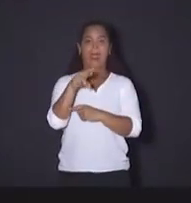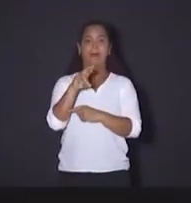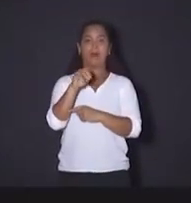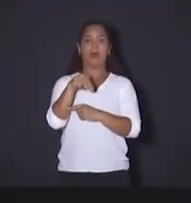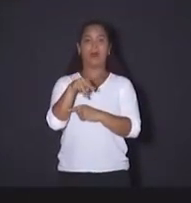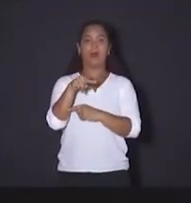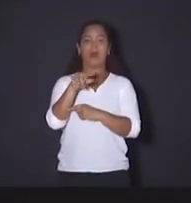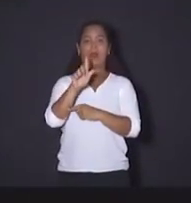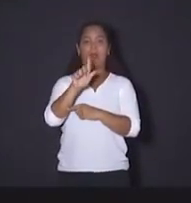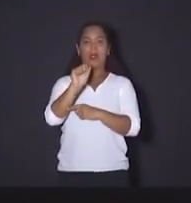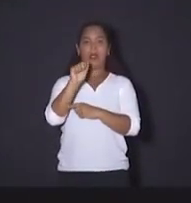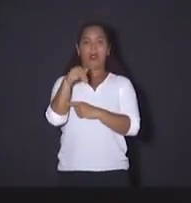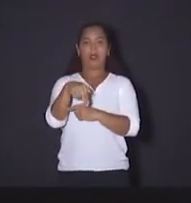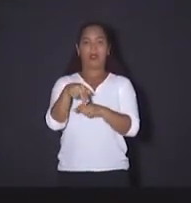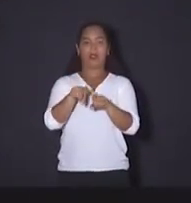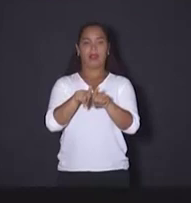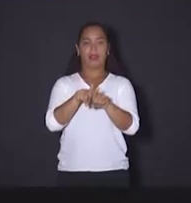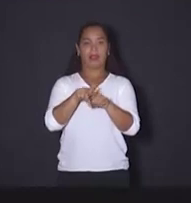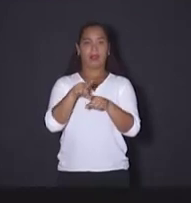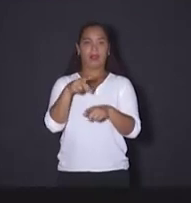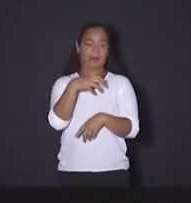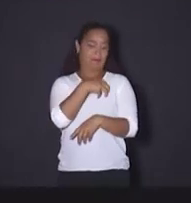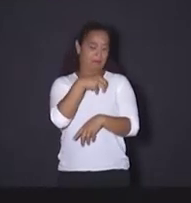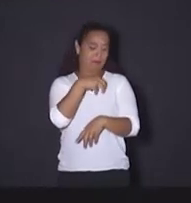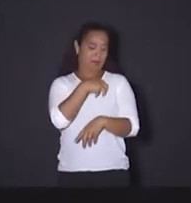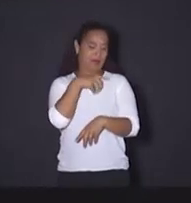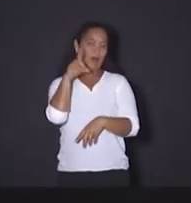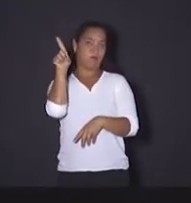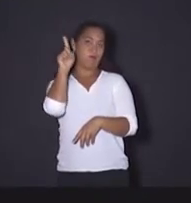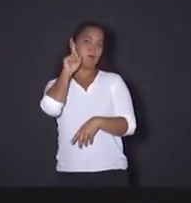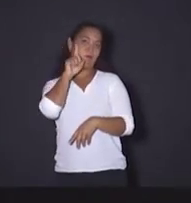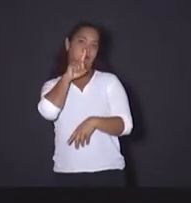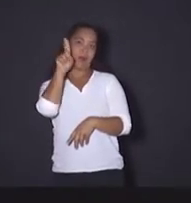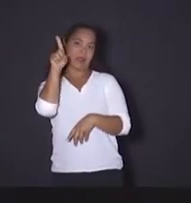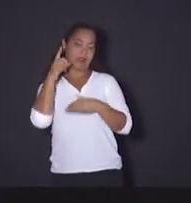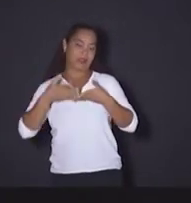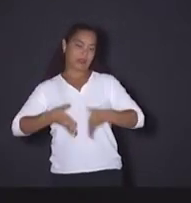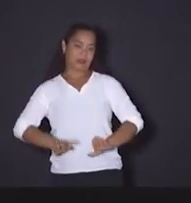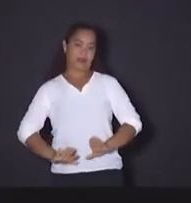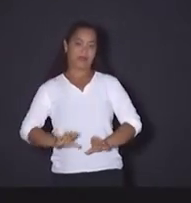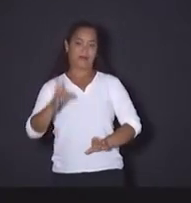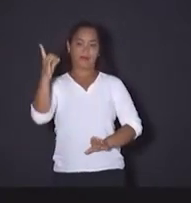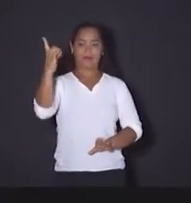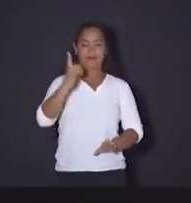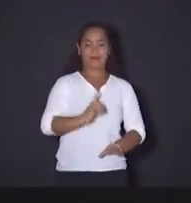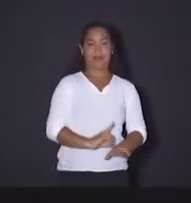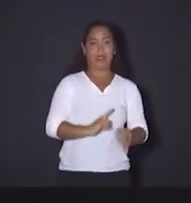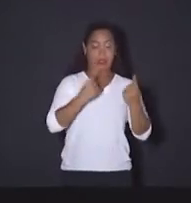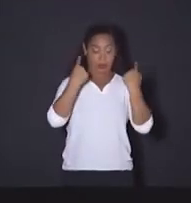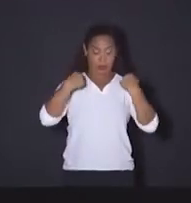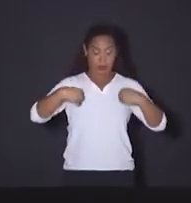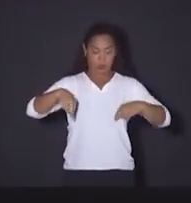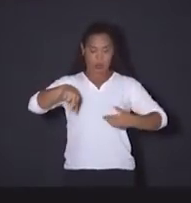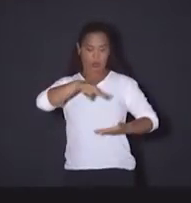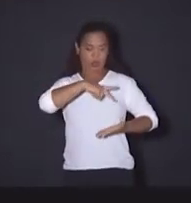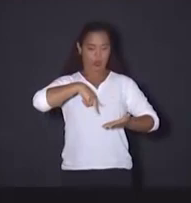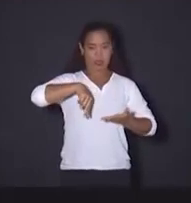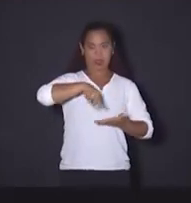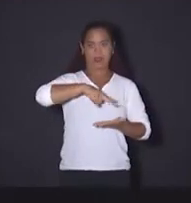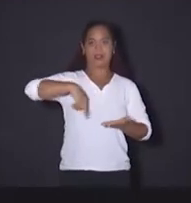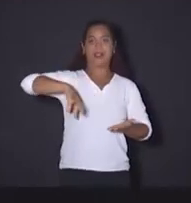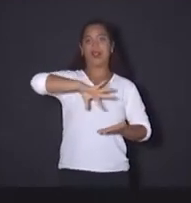coreógrafo, baiano e americano, quando diz, quando um homem dança, todos estão